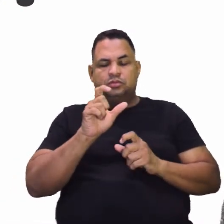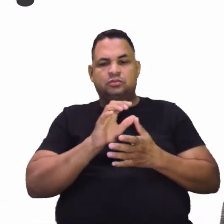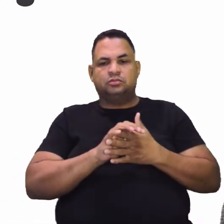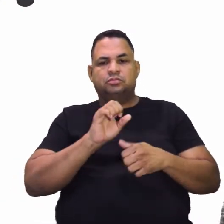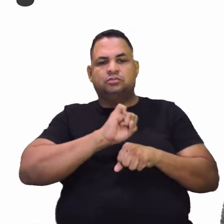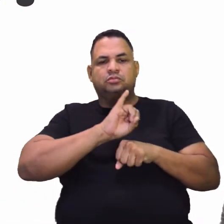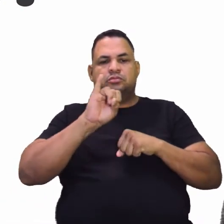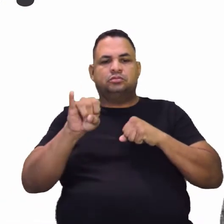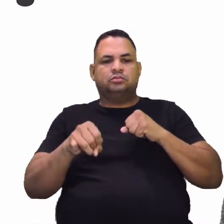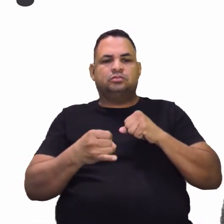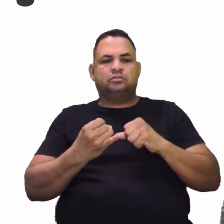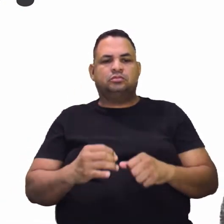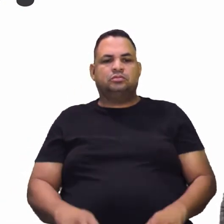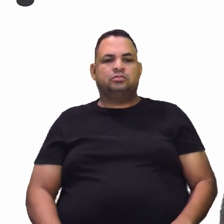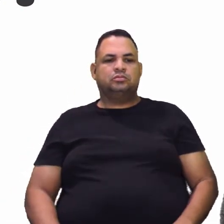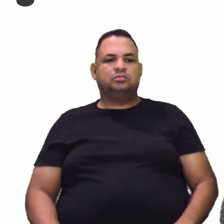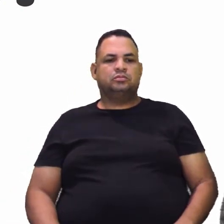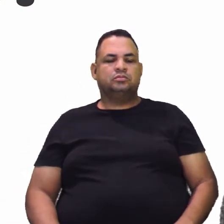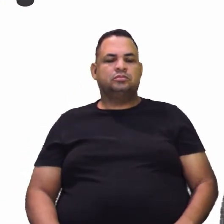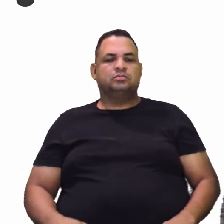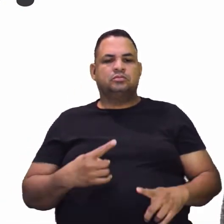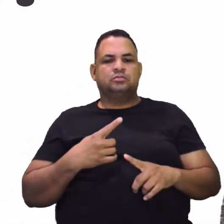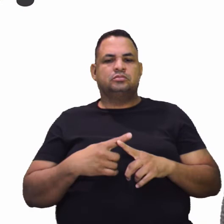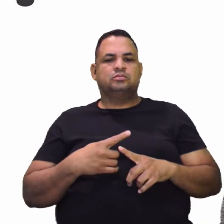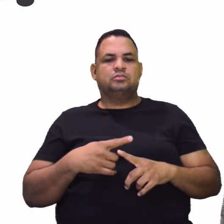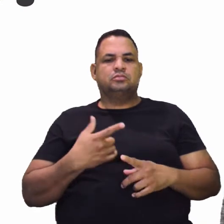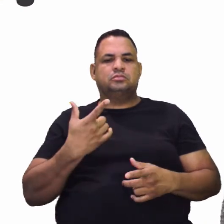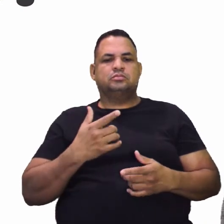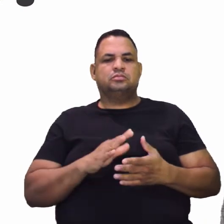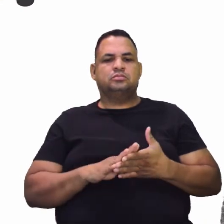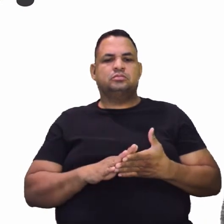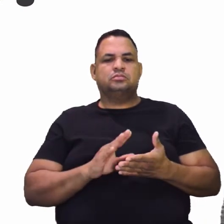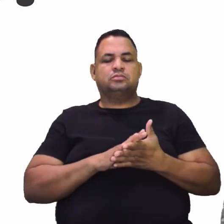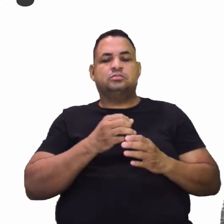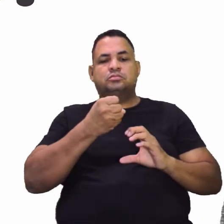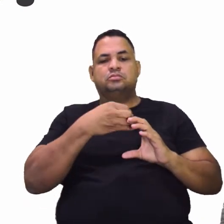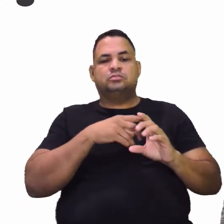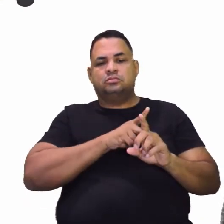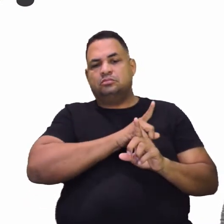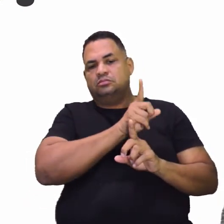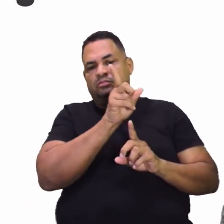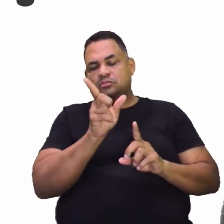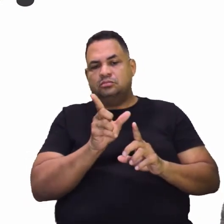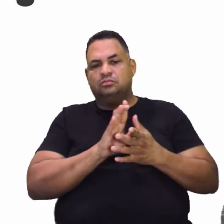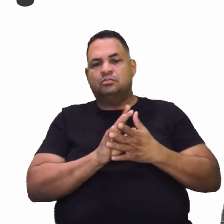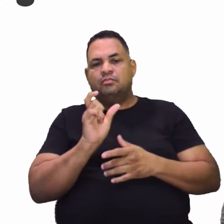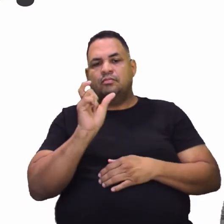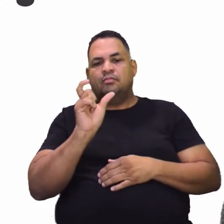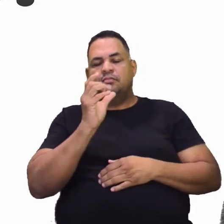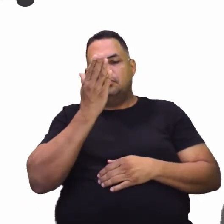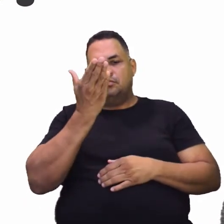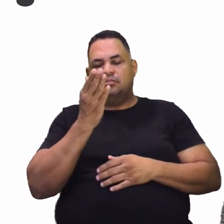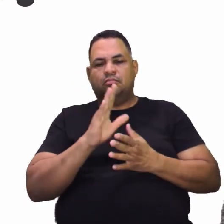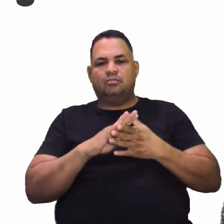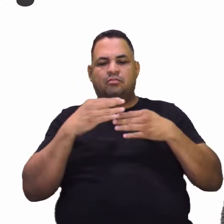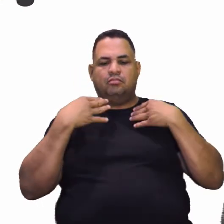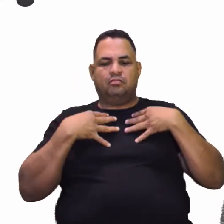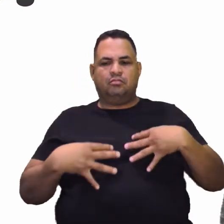adjetivo, uniform at school. Por que adjetivo? Ele está caracterizando a palavra